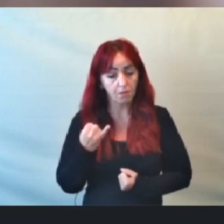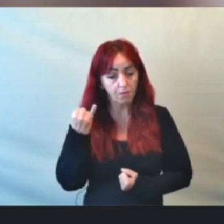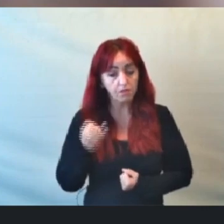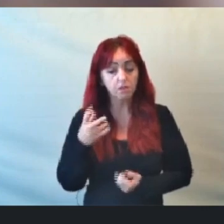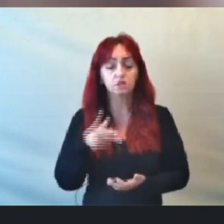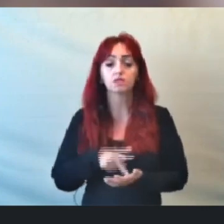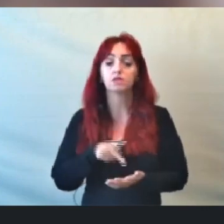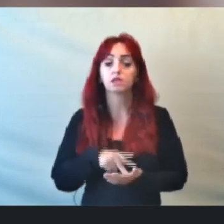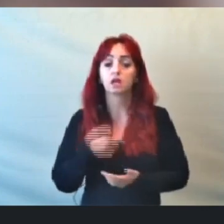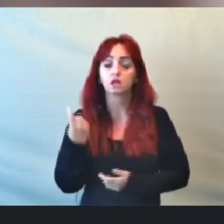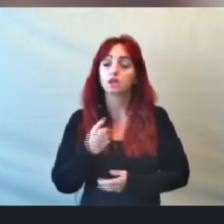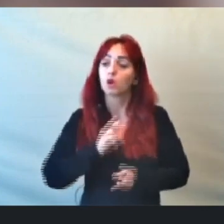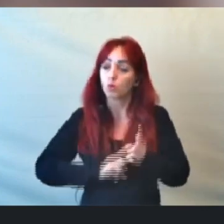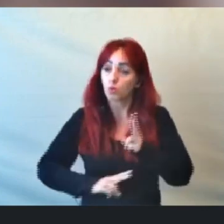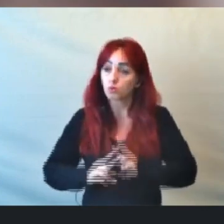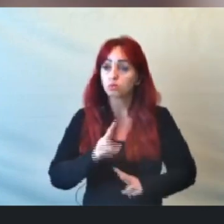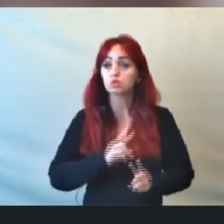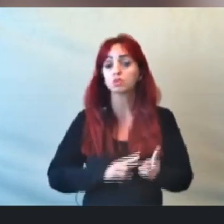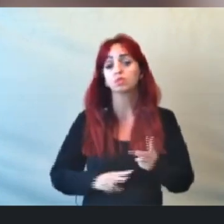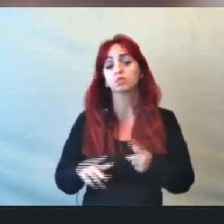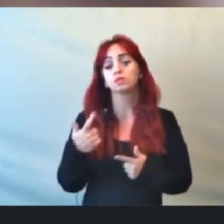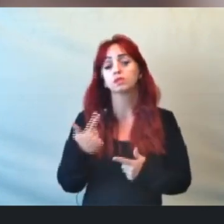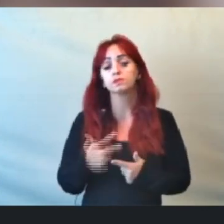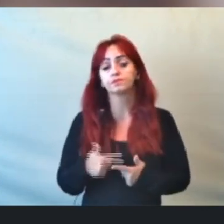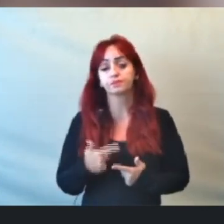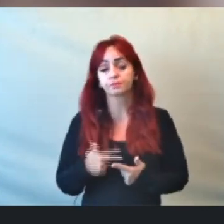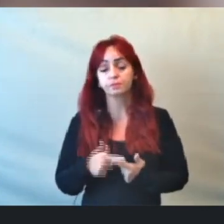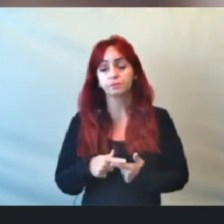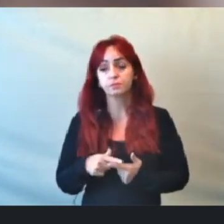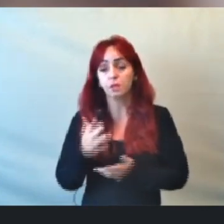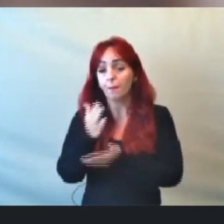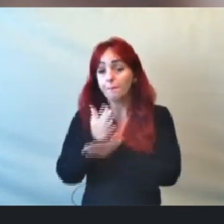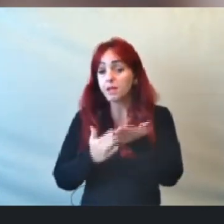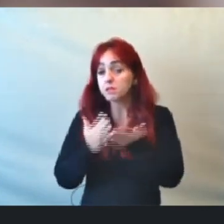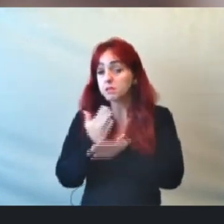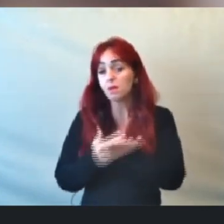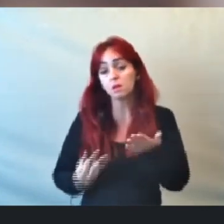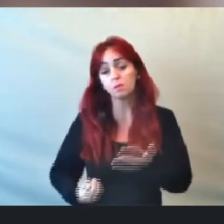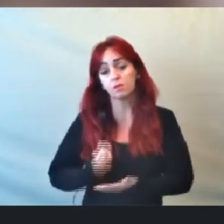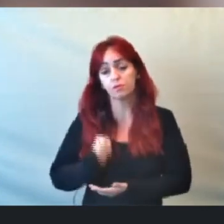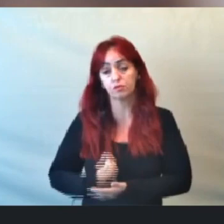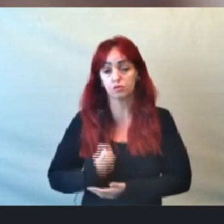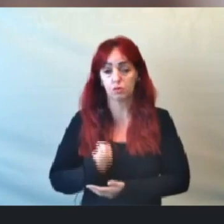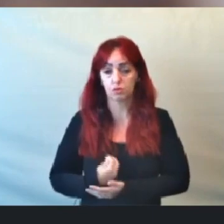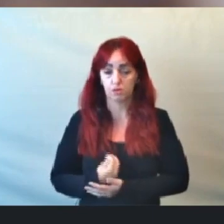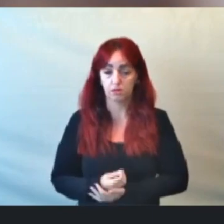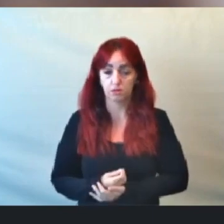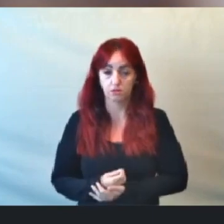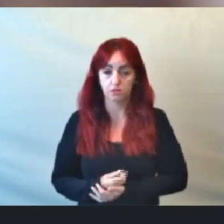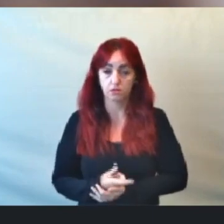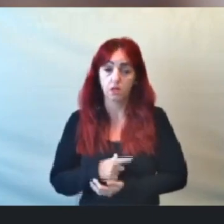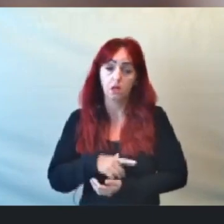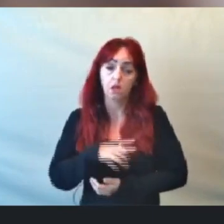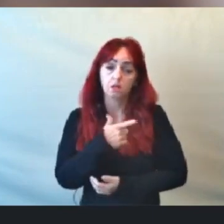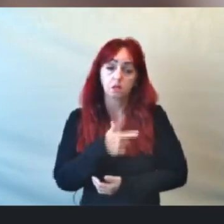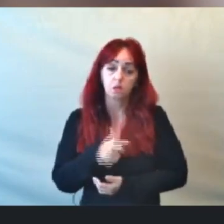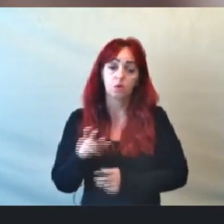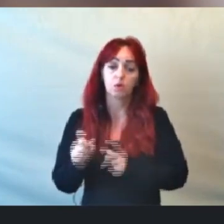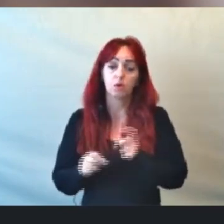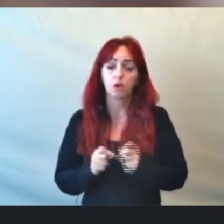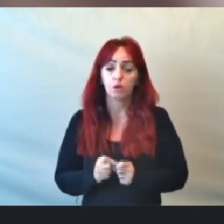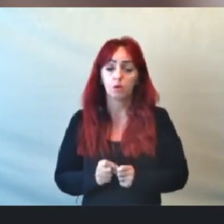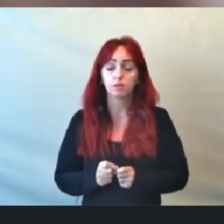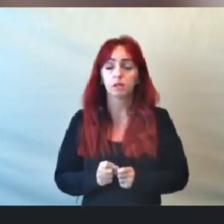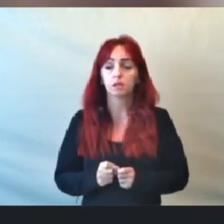coisa que parcialmente ela está funcionando. Então... Aí tem todo o envolvimento também da Copasa, né, do tratamento